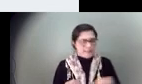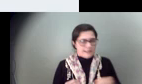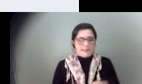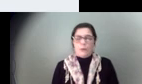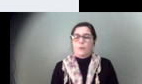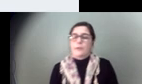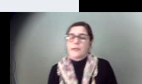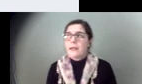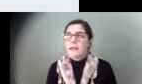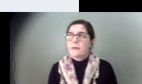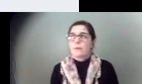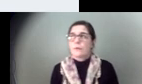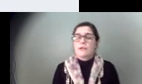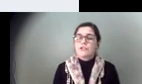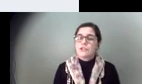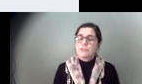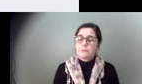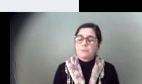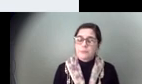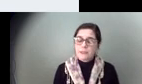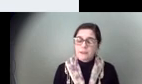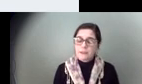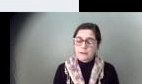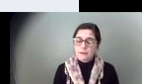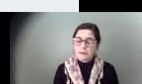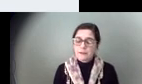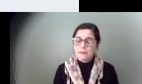em fazer esse acompanhamento, a gente